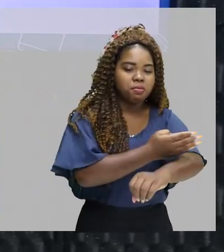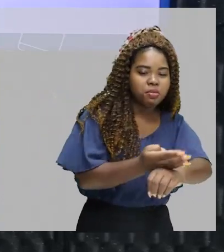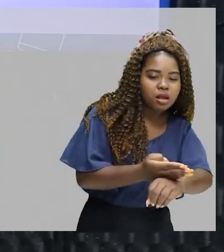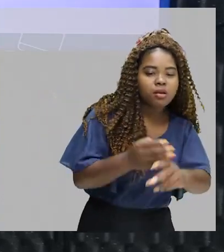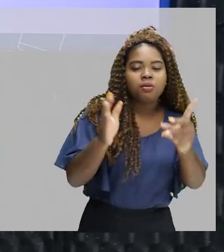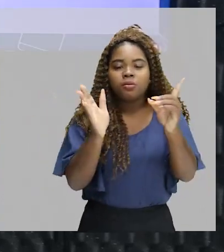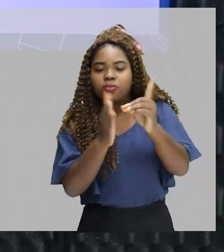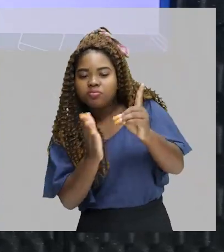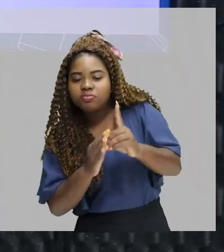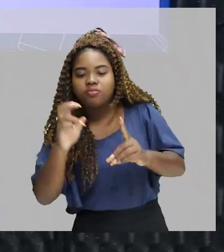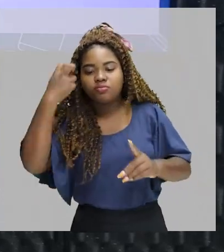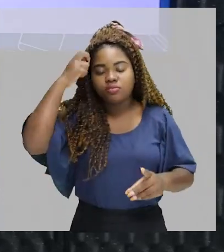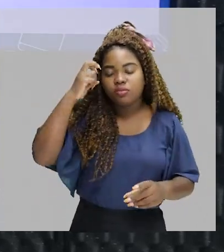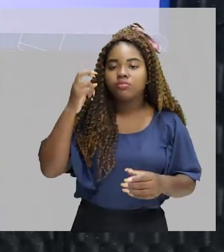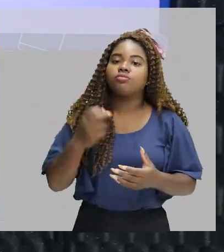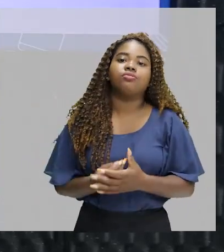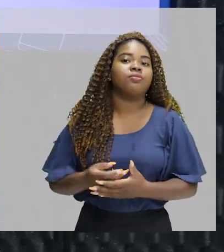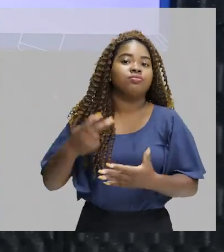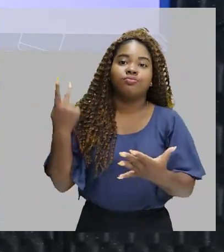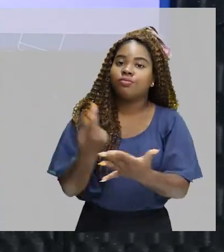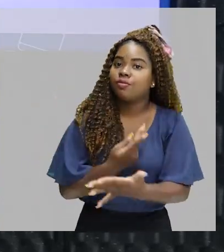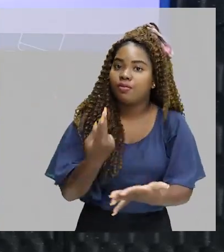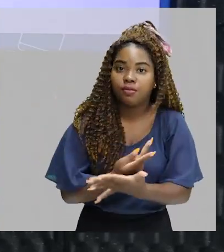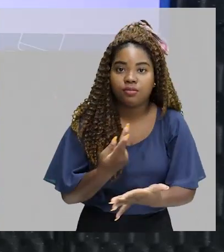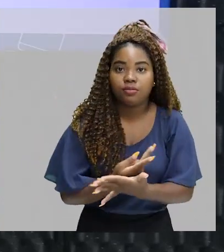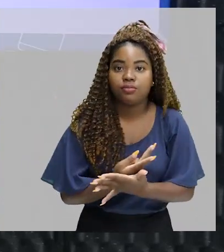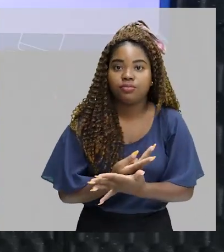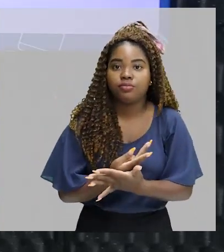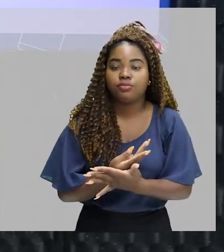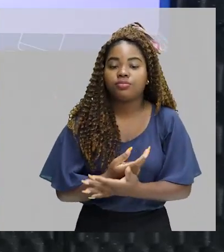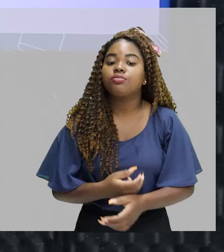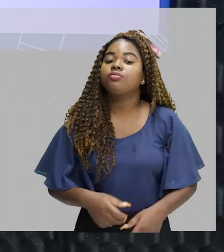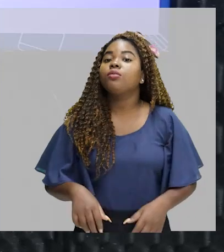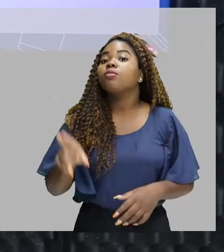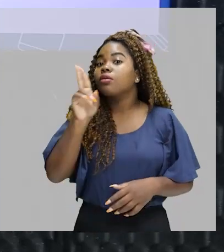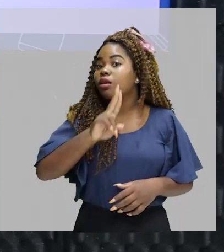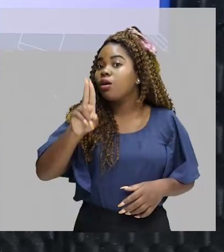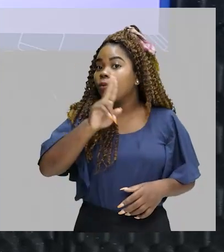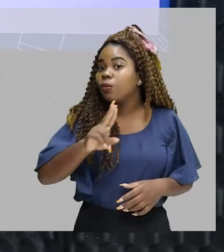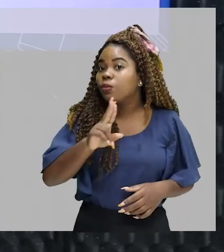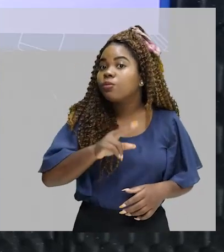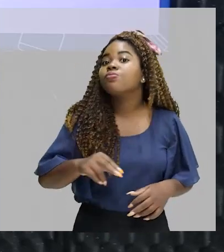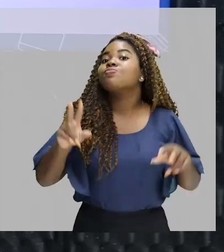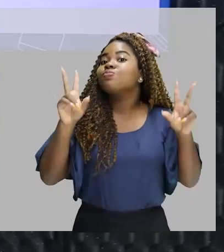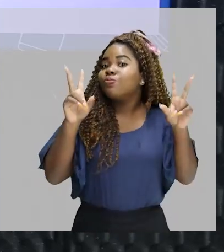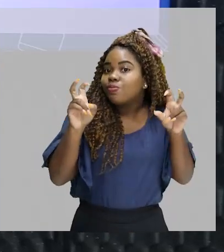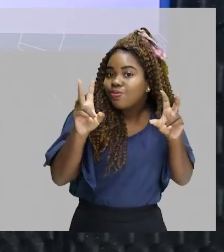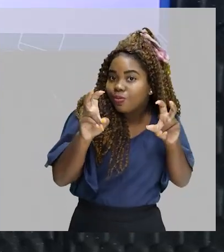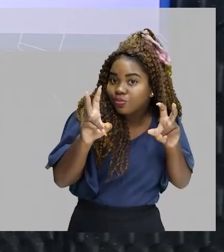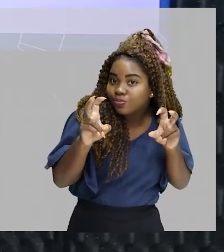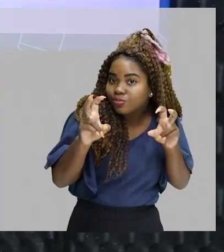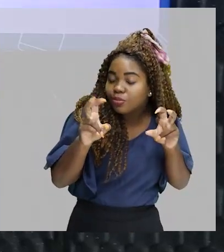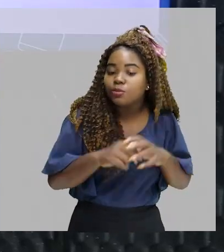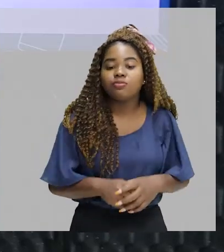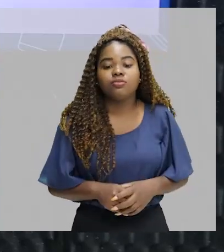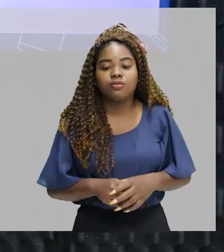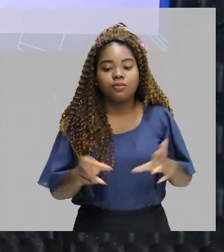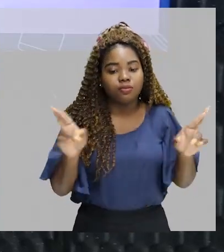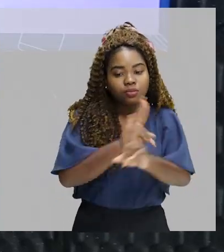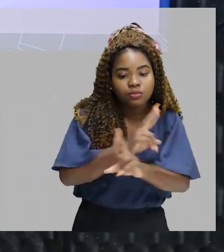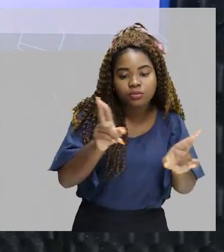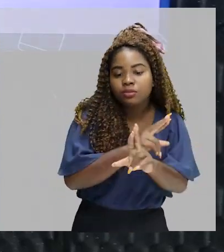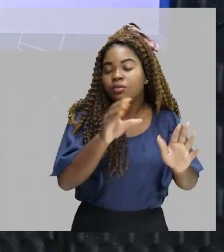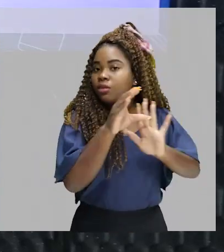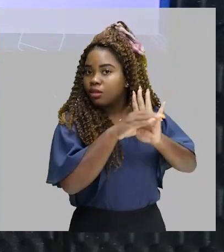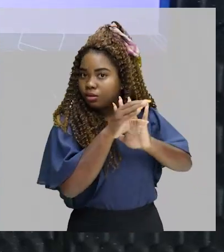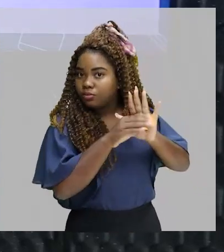ela é incorreta, é equivocada. Por isso eu estou usando entre aspas. Eu não estou me referindo ao conceito propriamente dito,